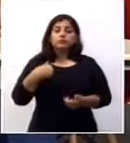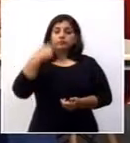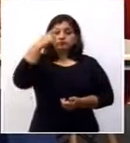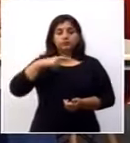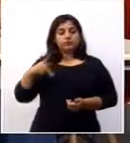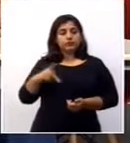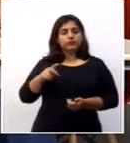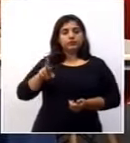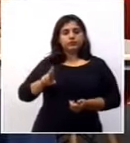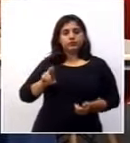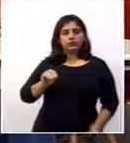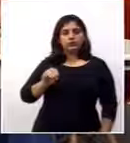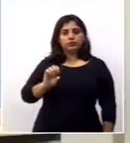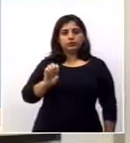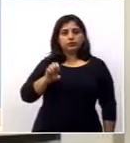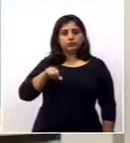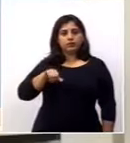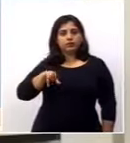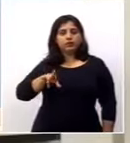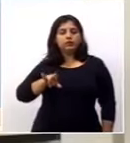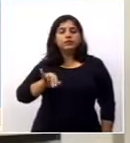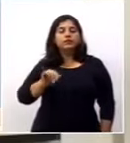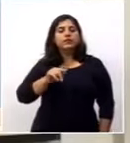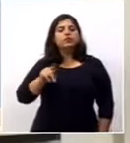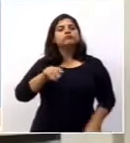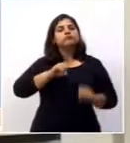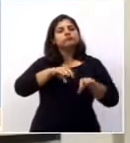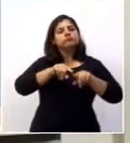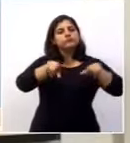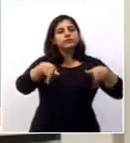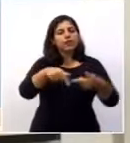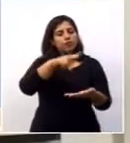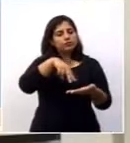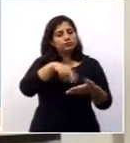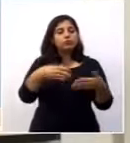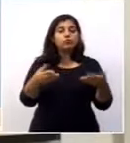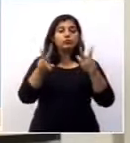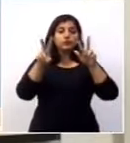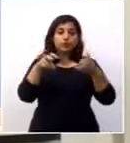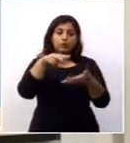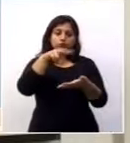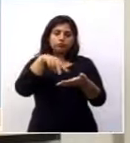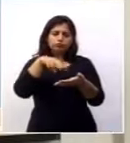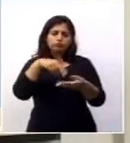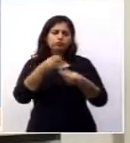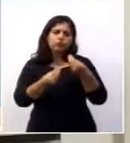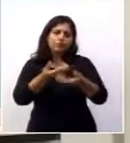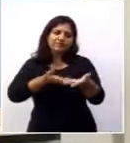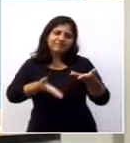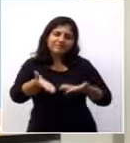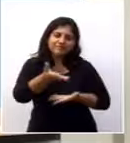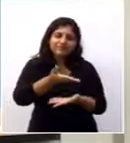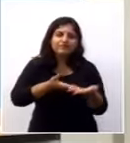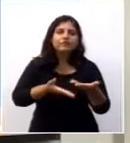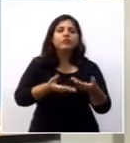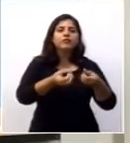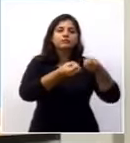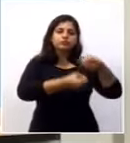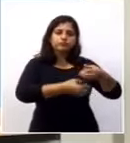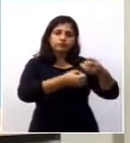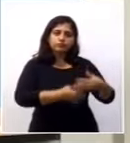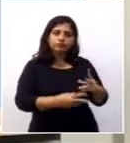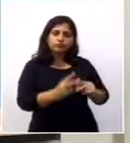professora Rosimeire, sou da sala de leitura. Trabalhar leitura hoje com vocês. Nós vamos estar interagindo através do chat,